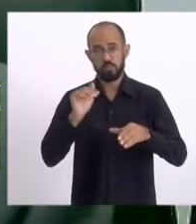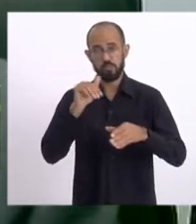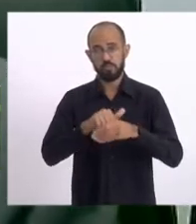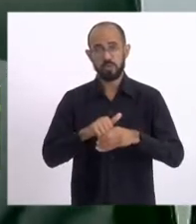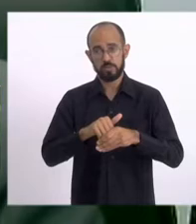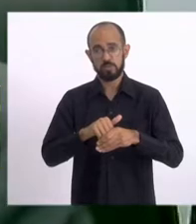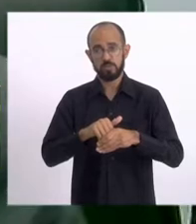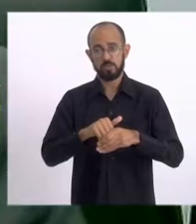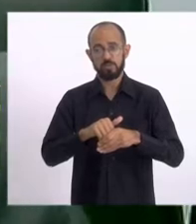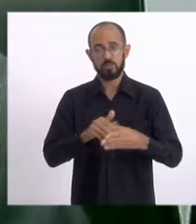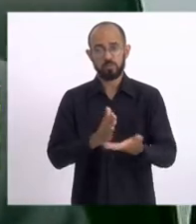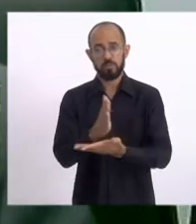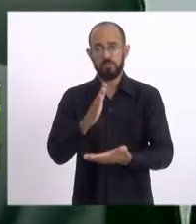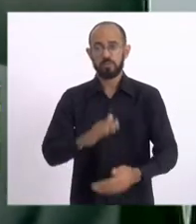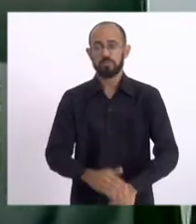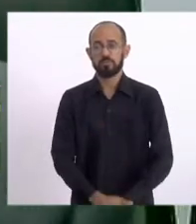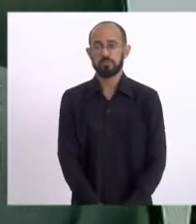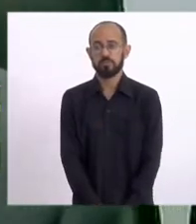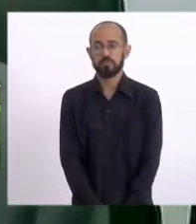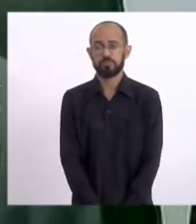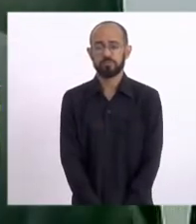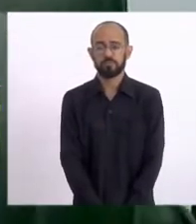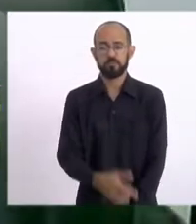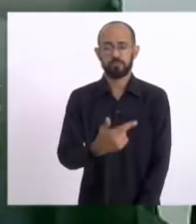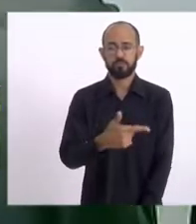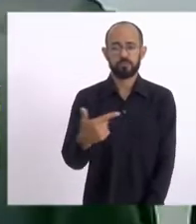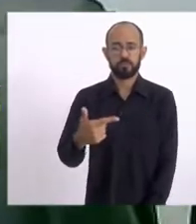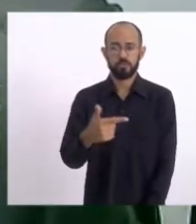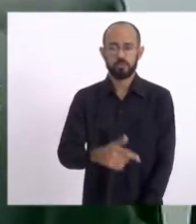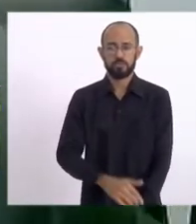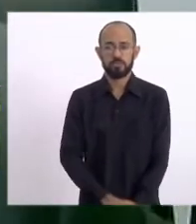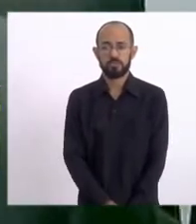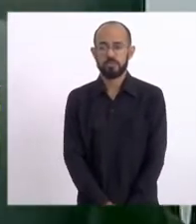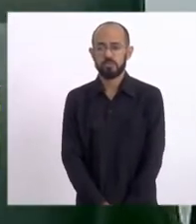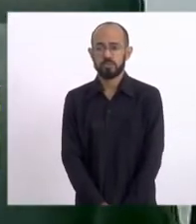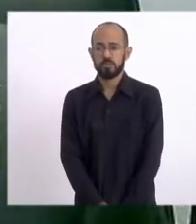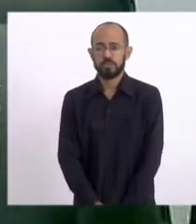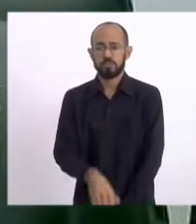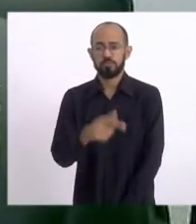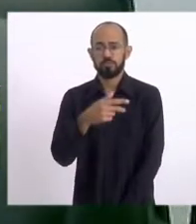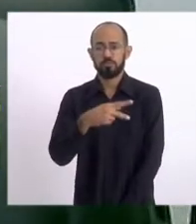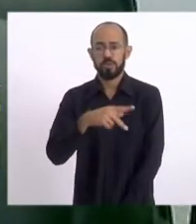Votação, aprovado. 22. Projeto de lei